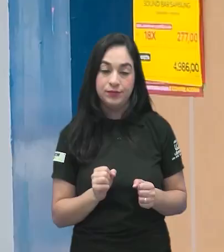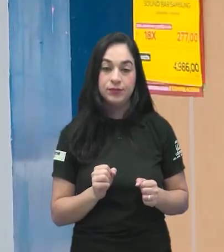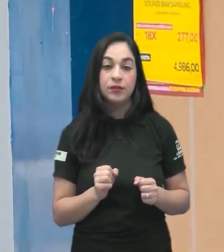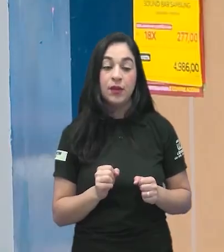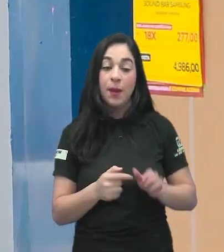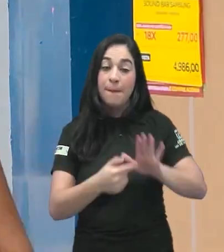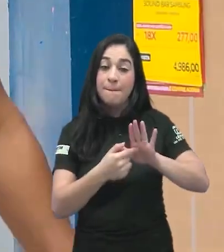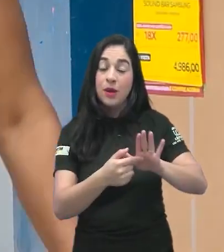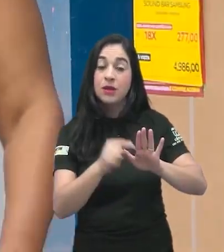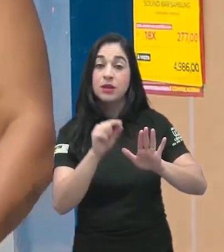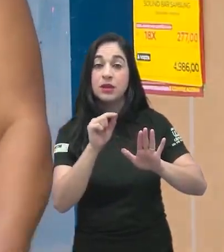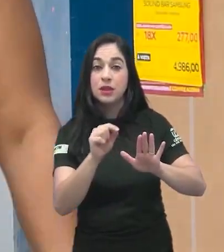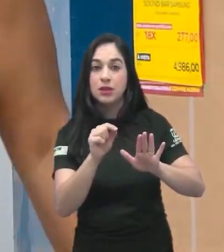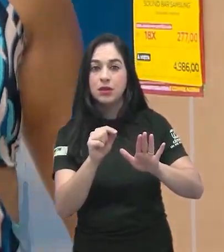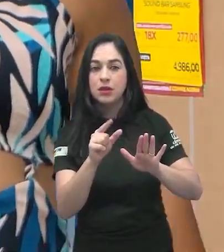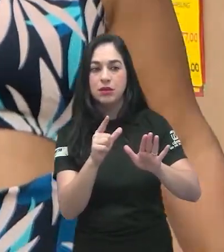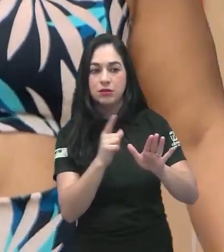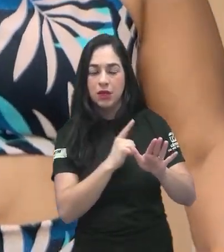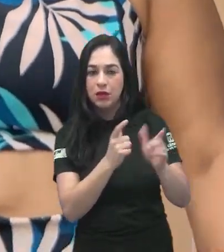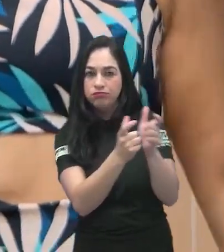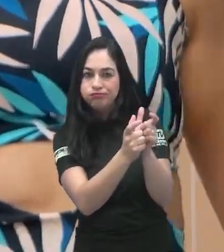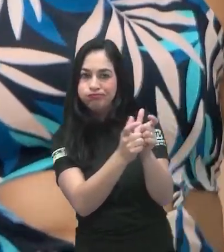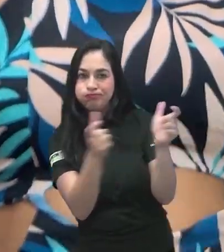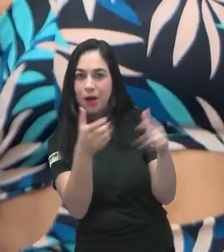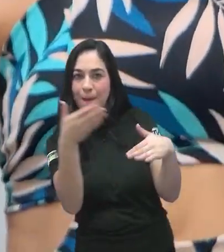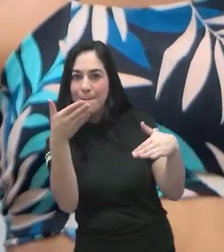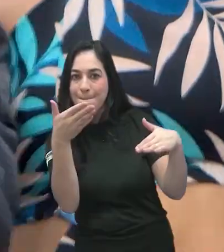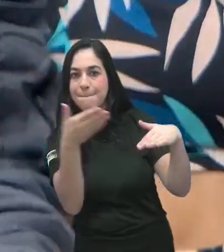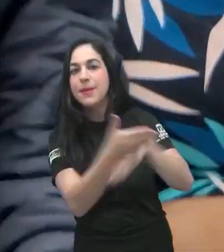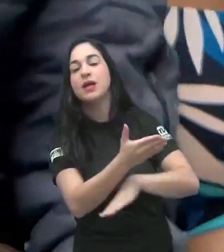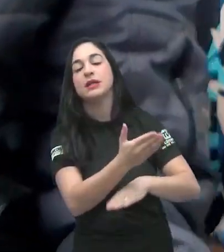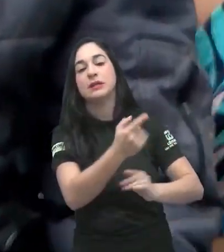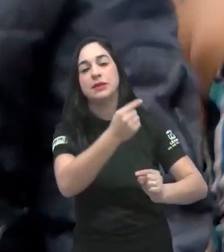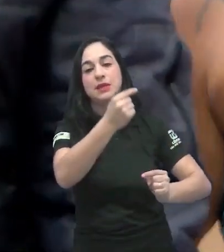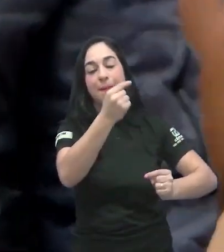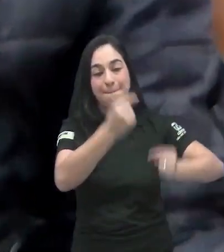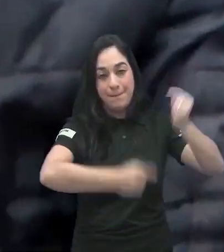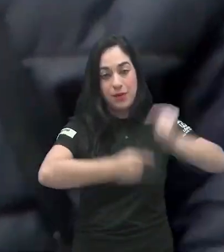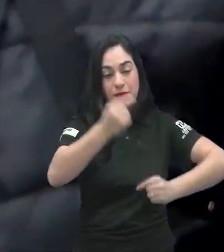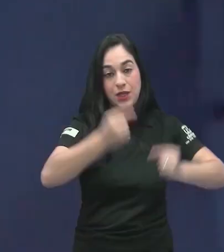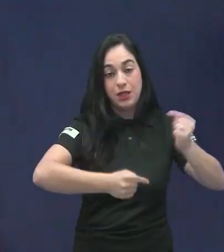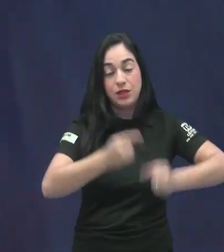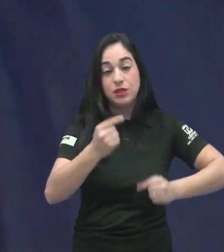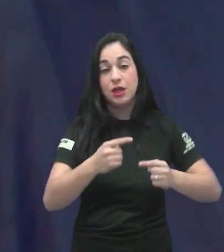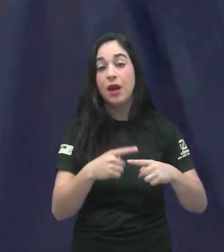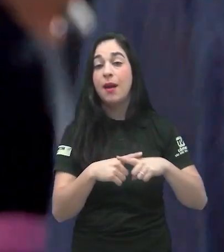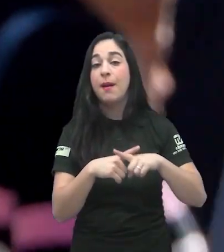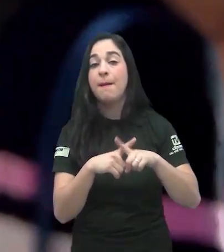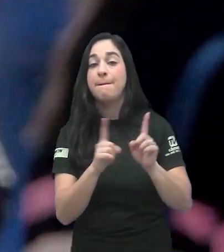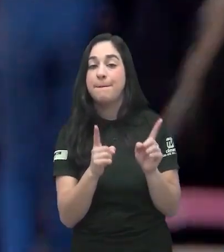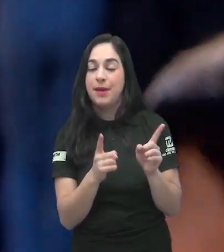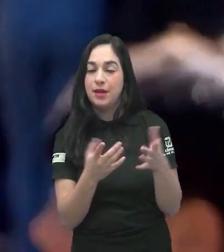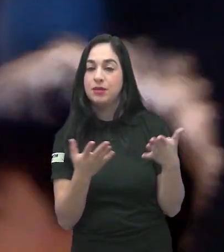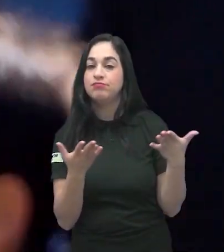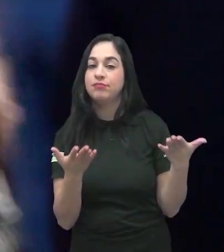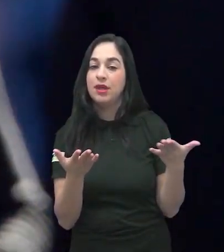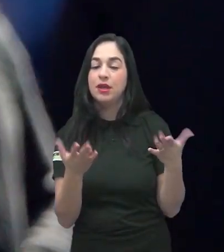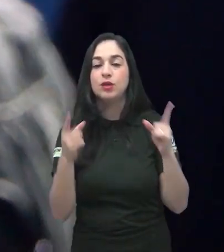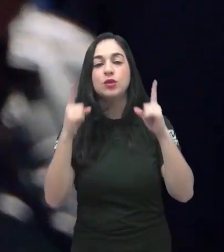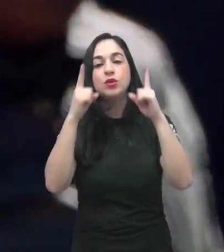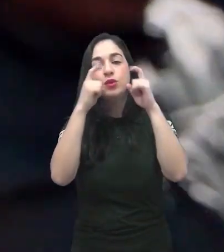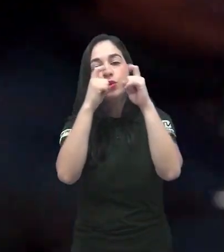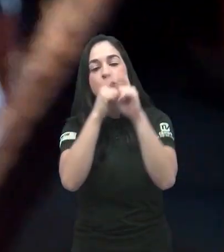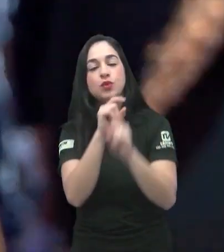TSE. Os números mostram avanços na participação política, mas ainda revelam